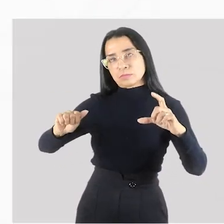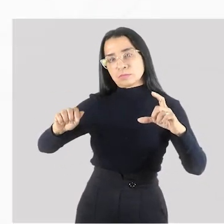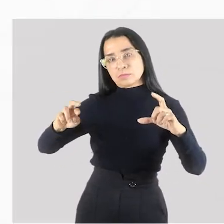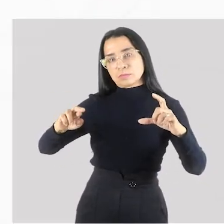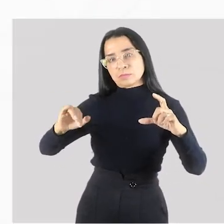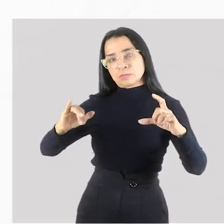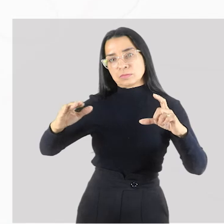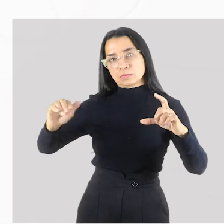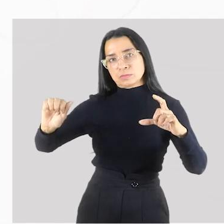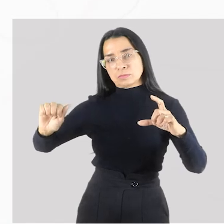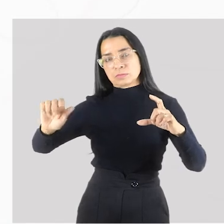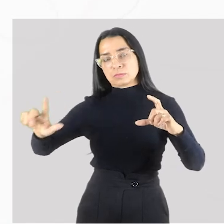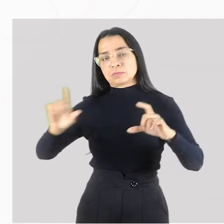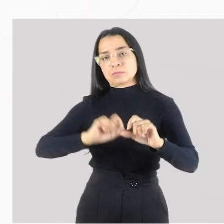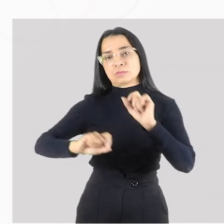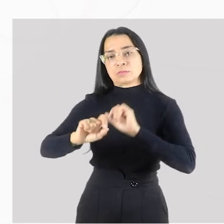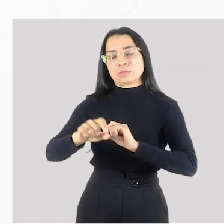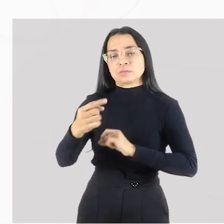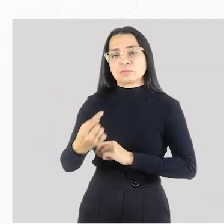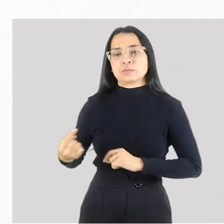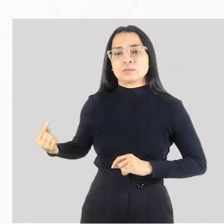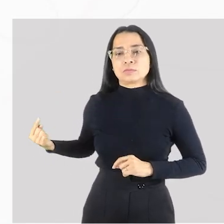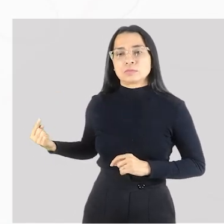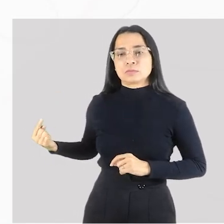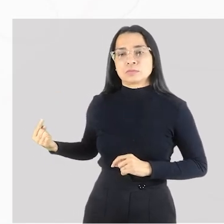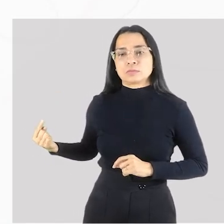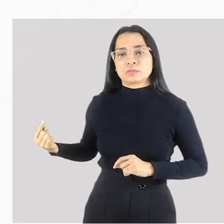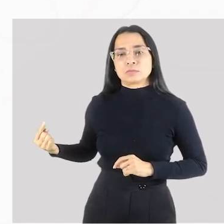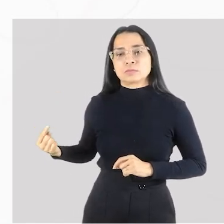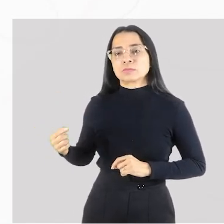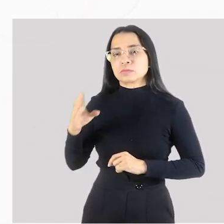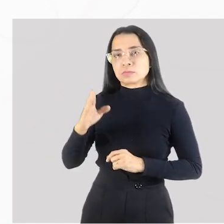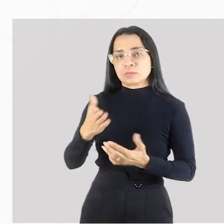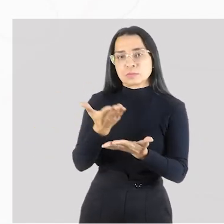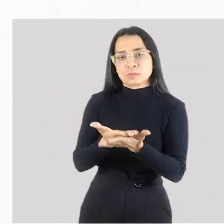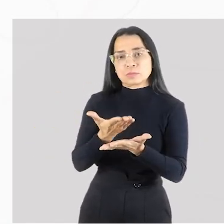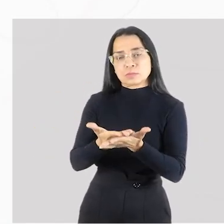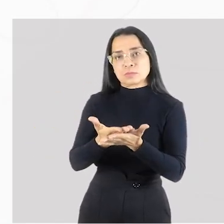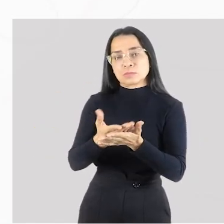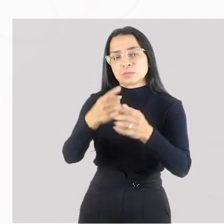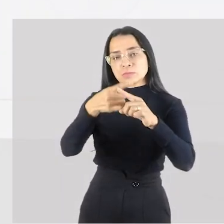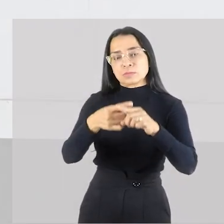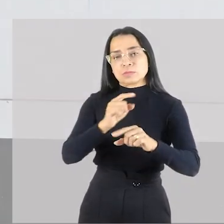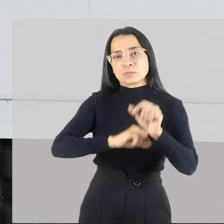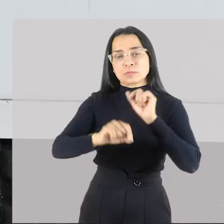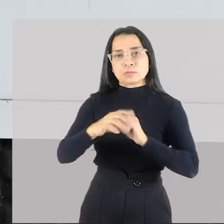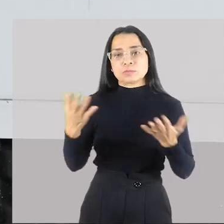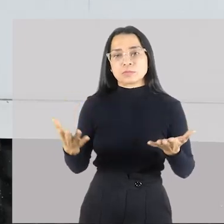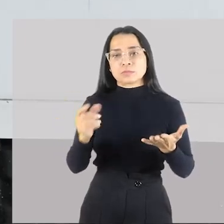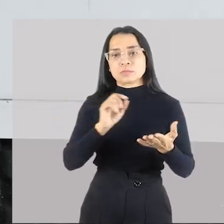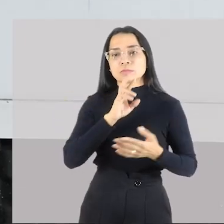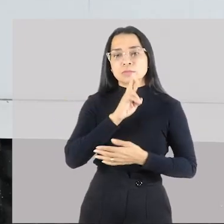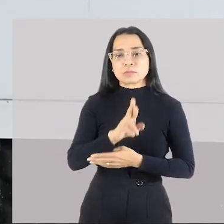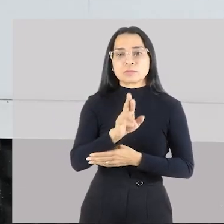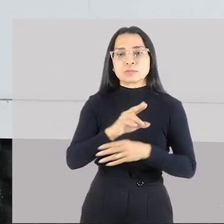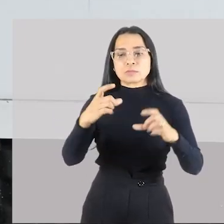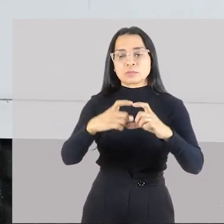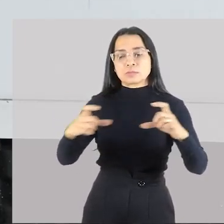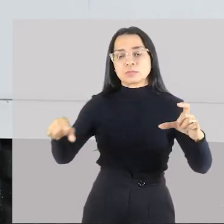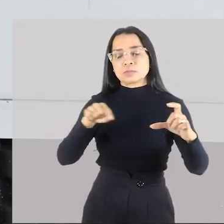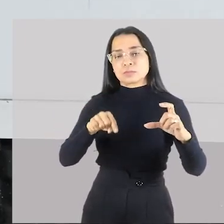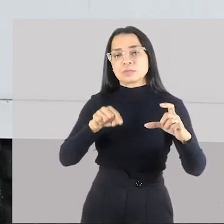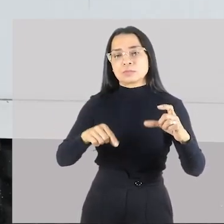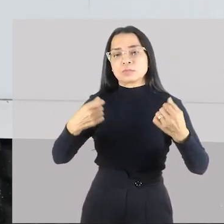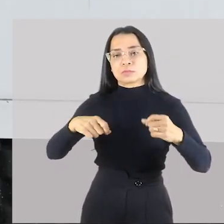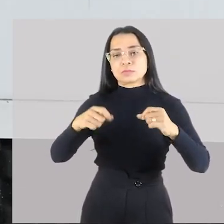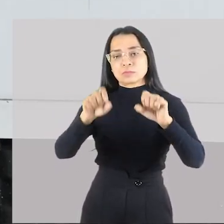equação matricial. Essa matriz, nós já estudamos aqui multiplicação de matriz, né? E a gente vai ver para resolver essa equação matricial,